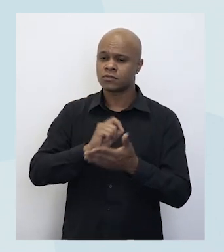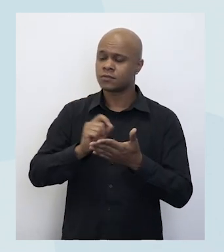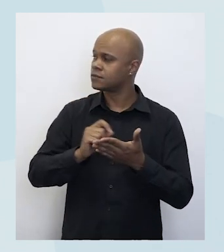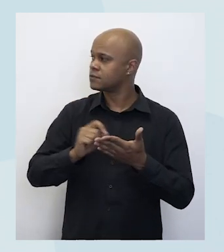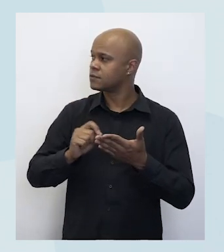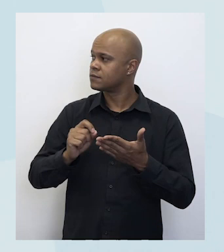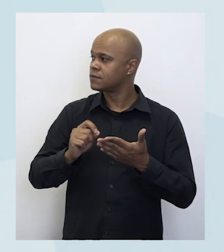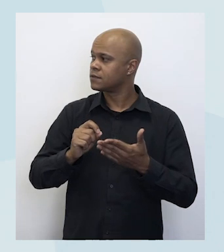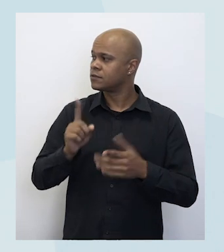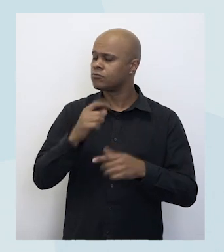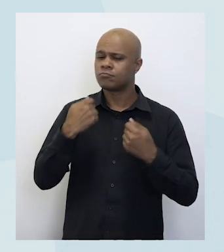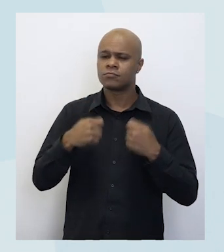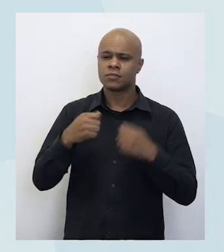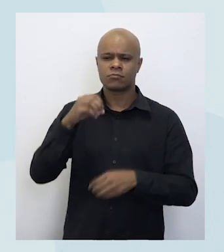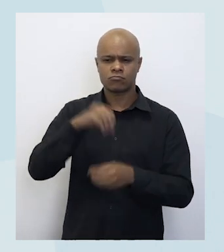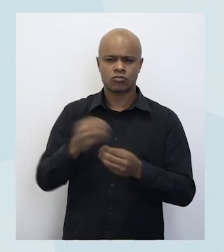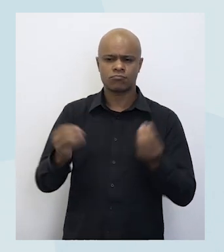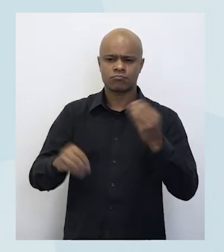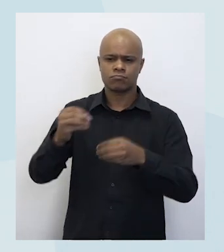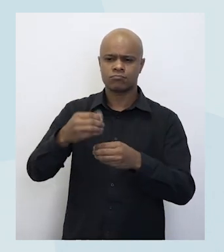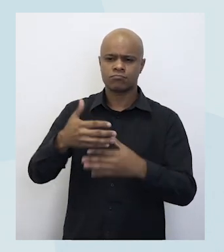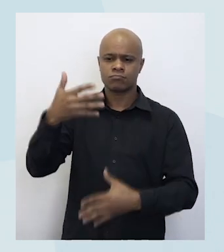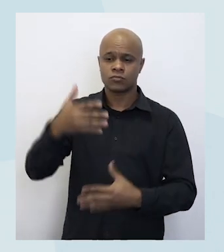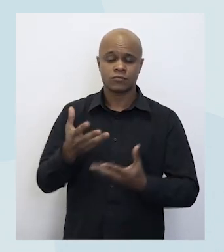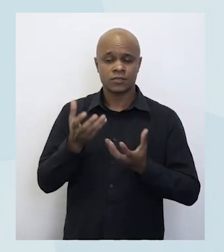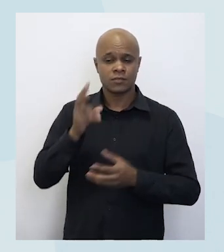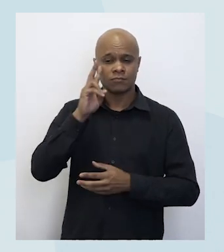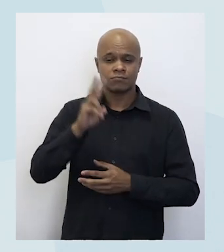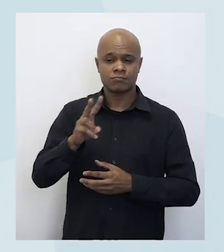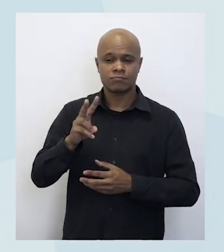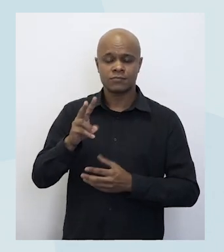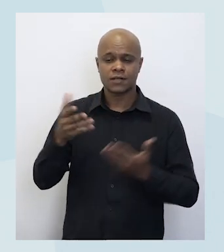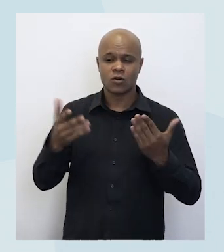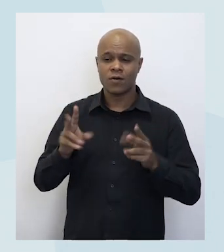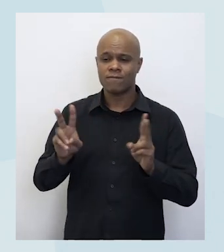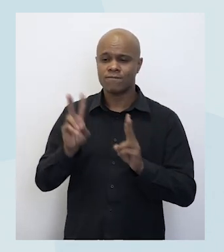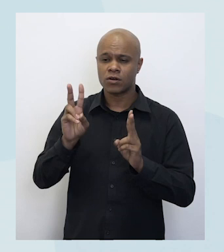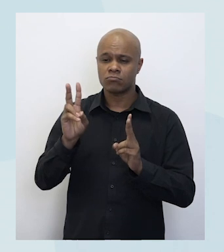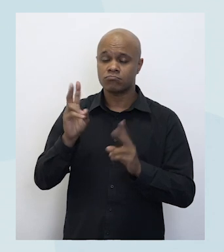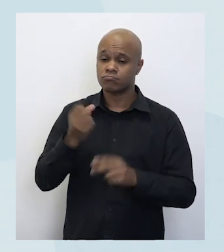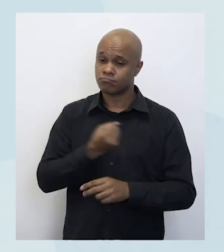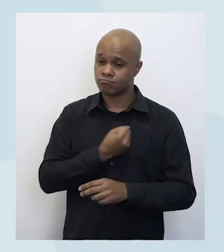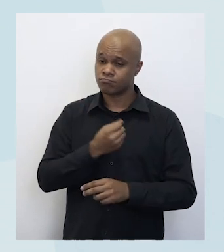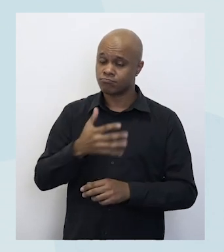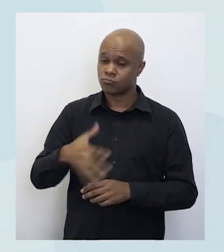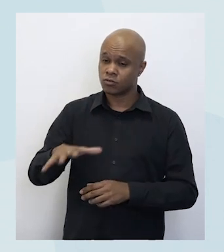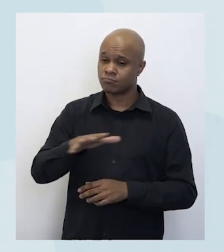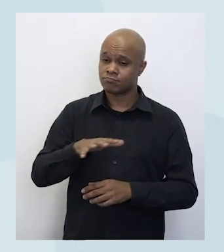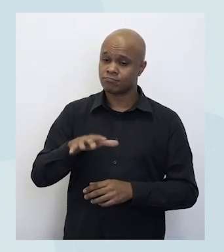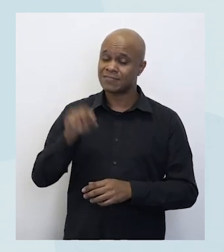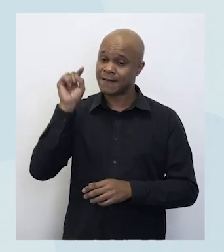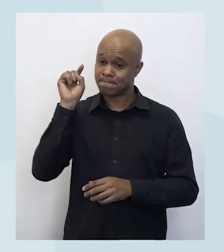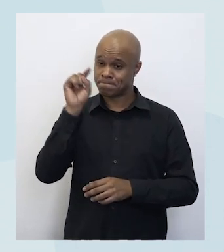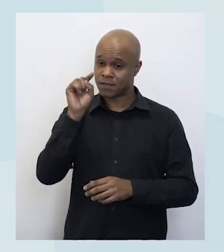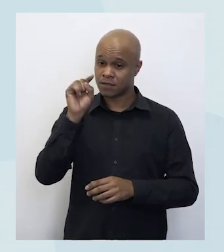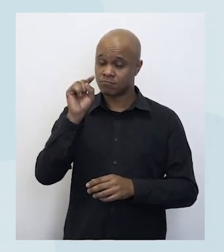Não precisa colocar no chat para nós. O que eu quero é que vocês me coloquem o valor da constante de equilíbrio dessa